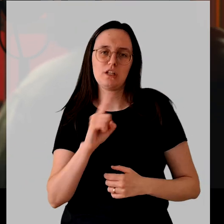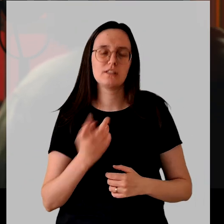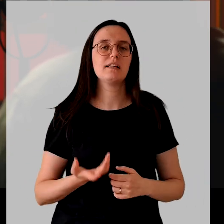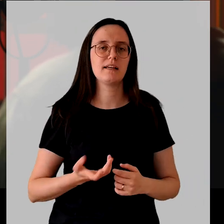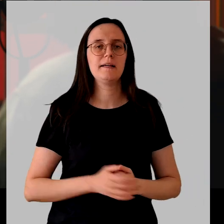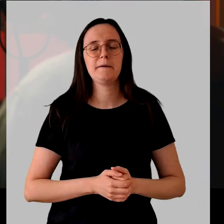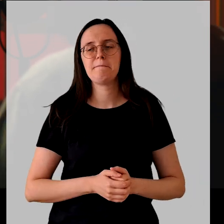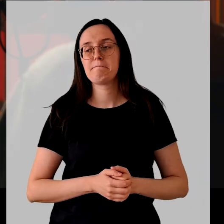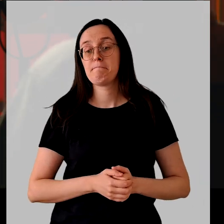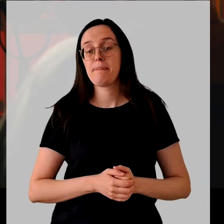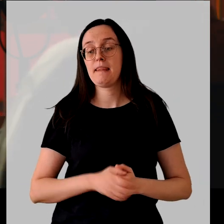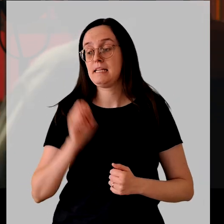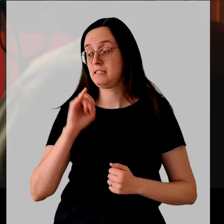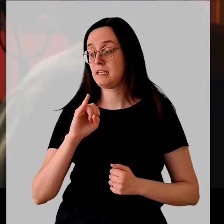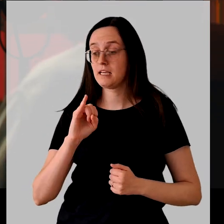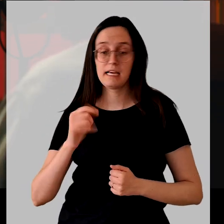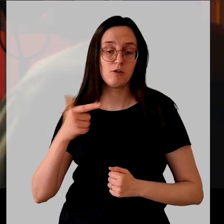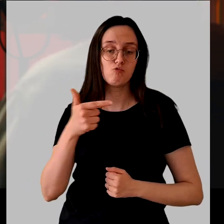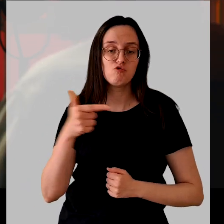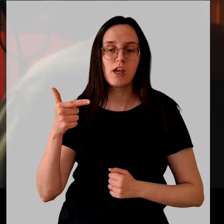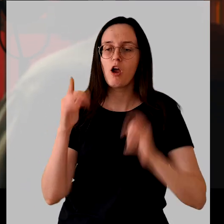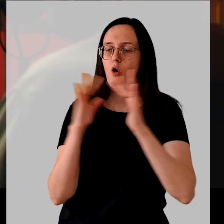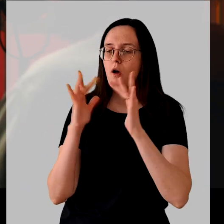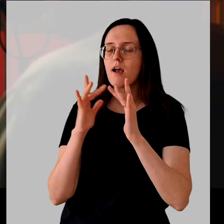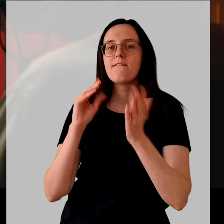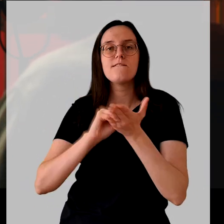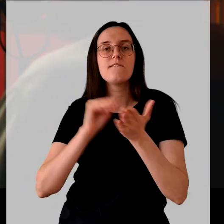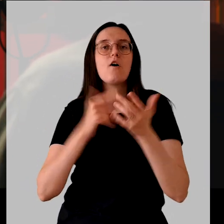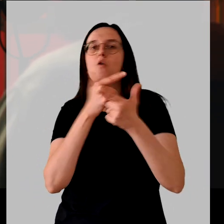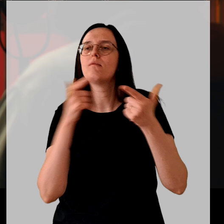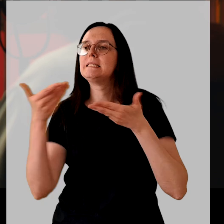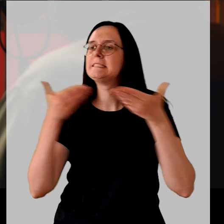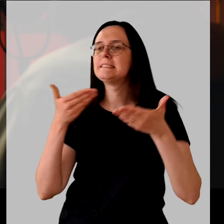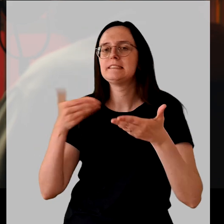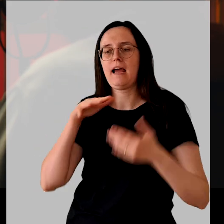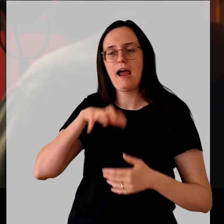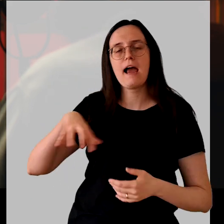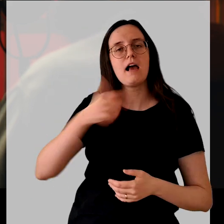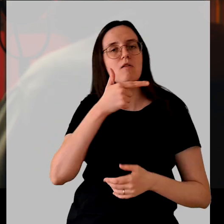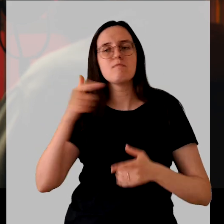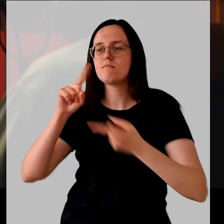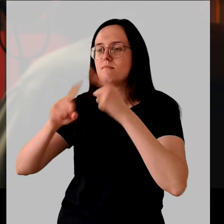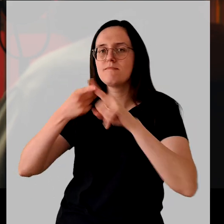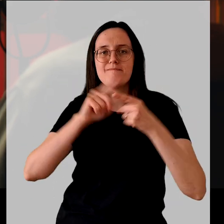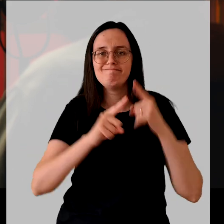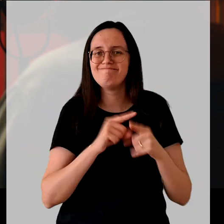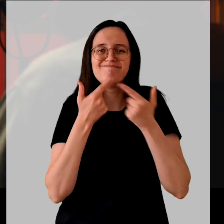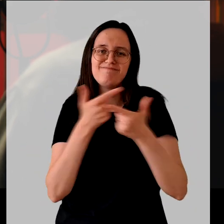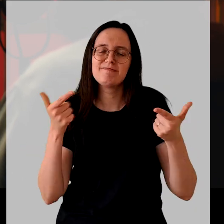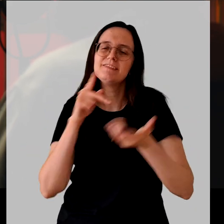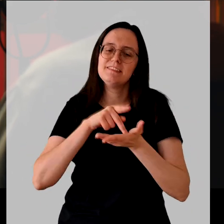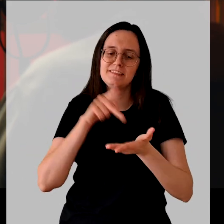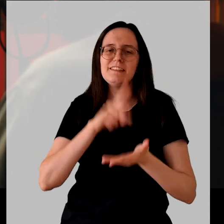sozinho e se não tiver esse contato, né, um com o outro, cada setor se conectando entre